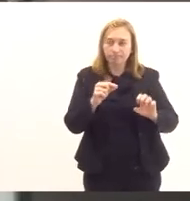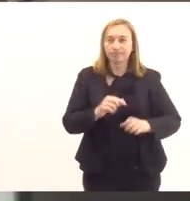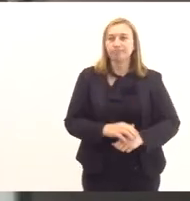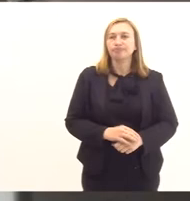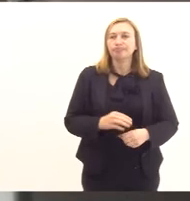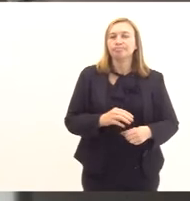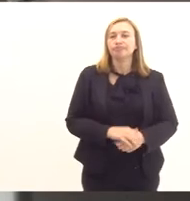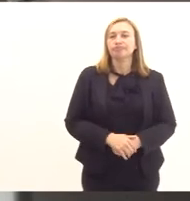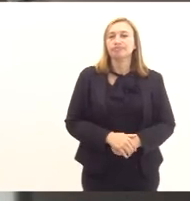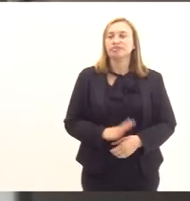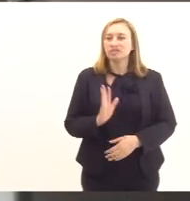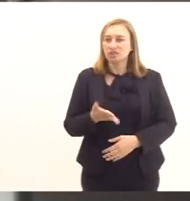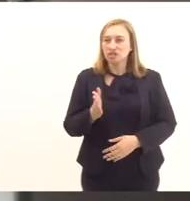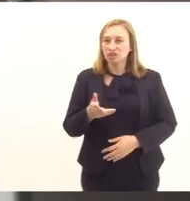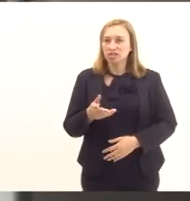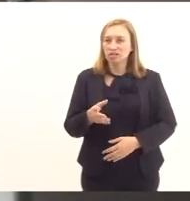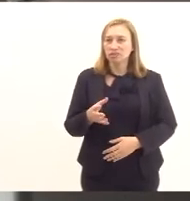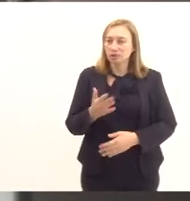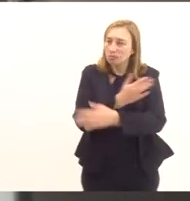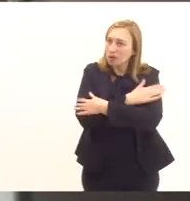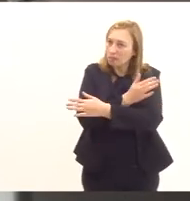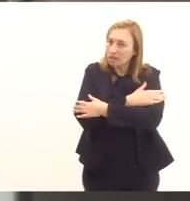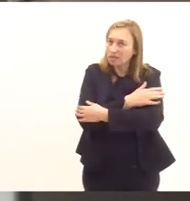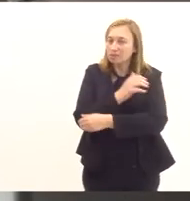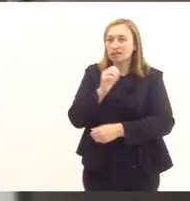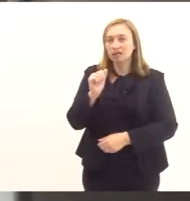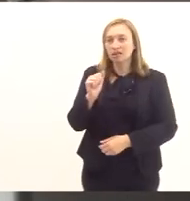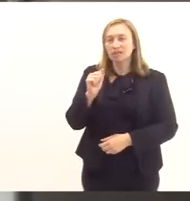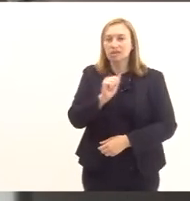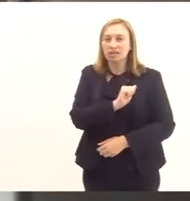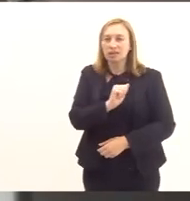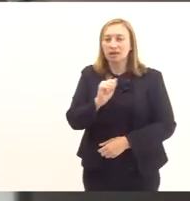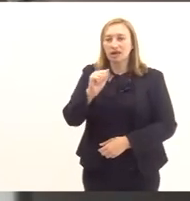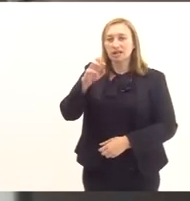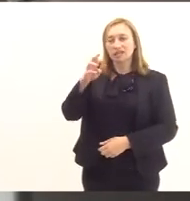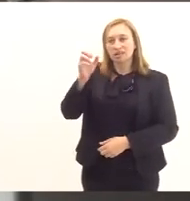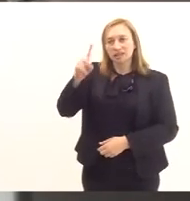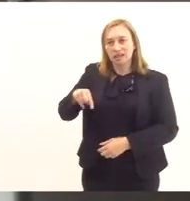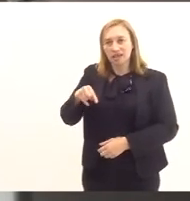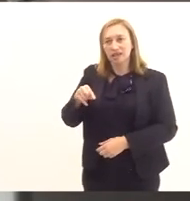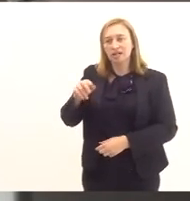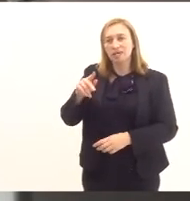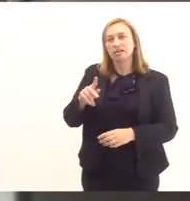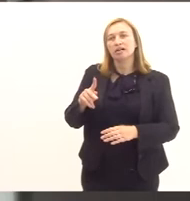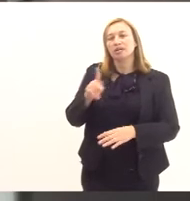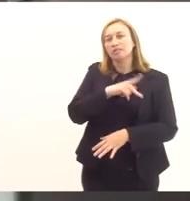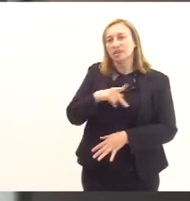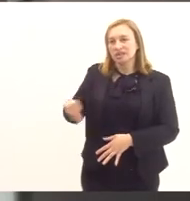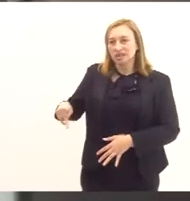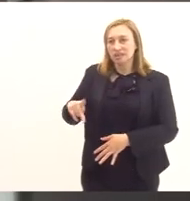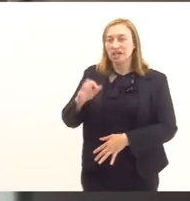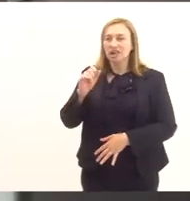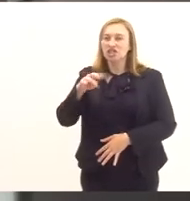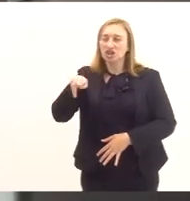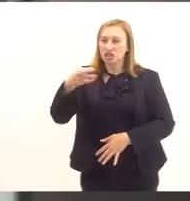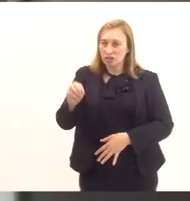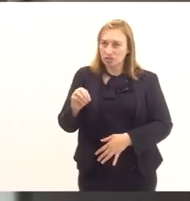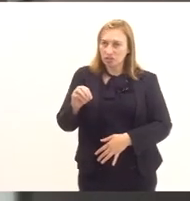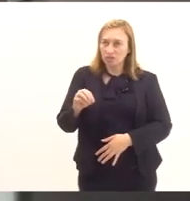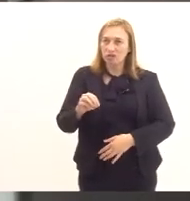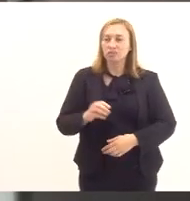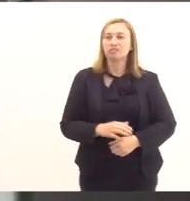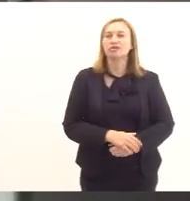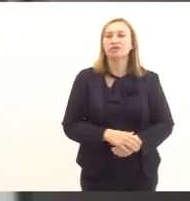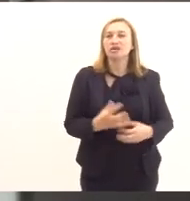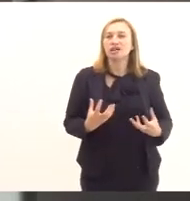retomada e já deixo aqui o meu um abraço para o André apresenta de rímel meu amigo e futuro cidadão petropolitano que vai